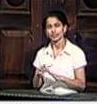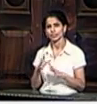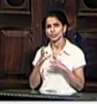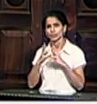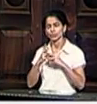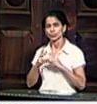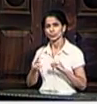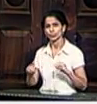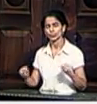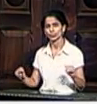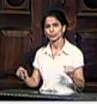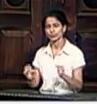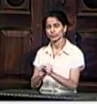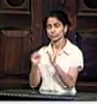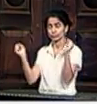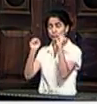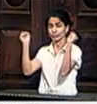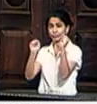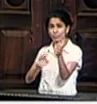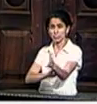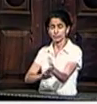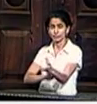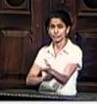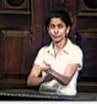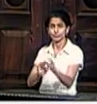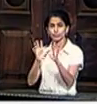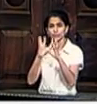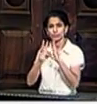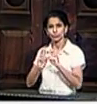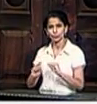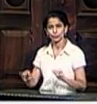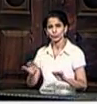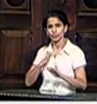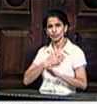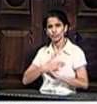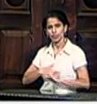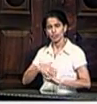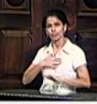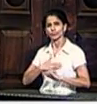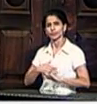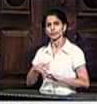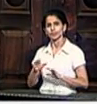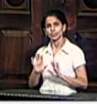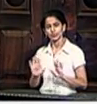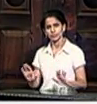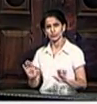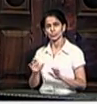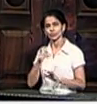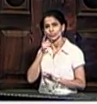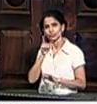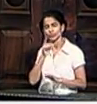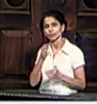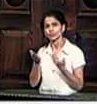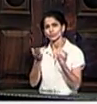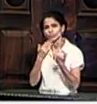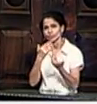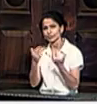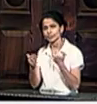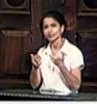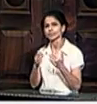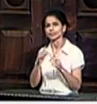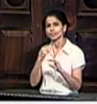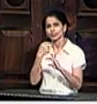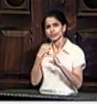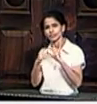aqui existentes e permitiu um início de diálogo. E fiquei muito satisfeita,